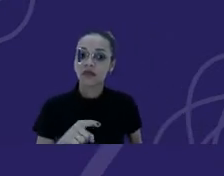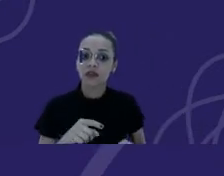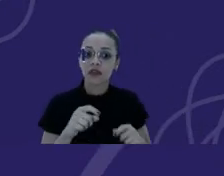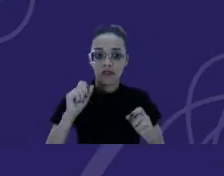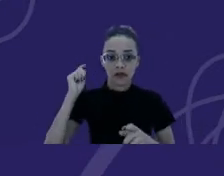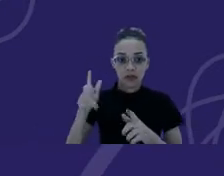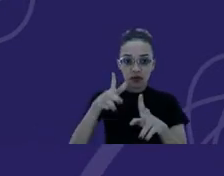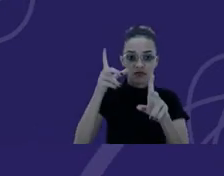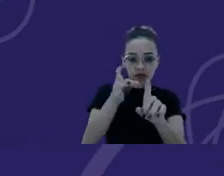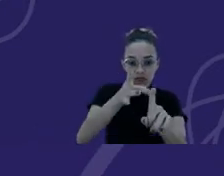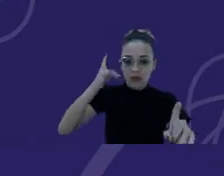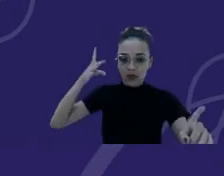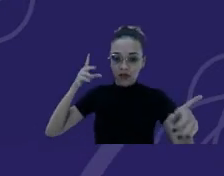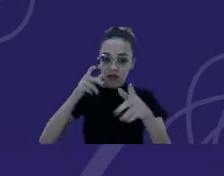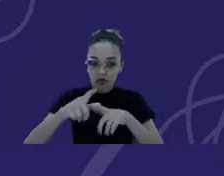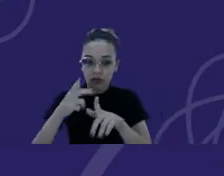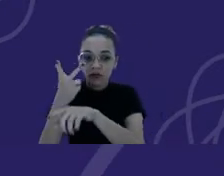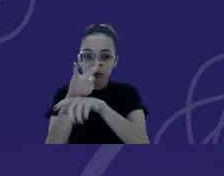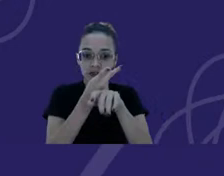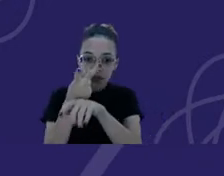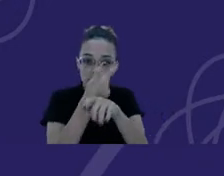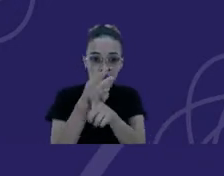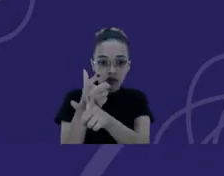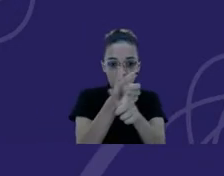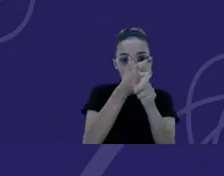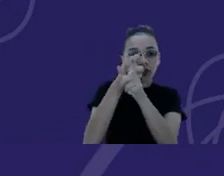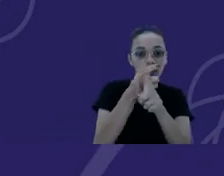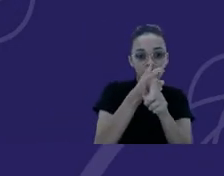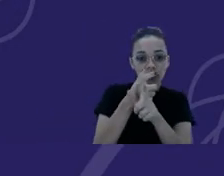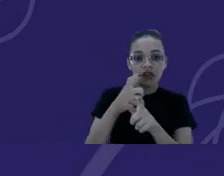caçador. Ora viva nanã, nanã borocô.